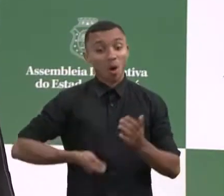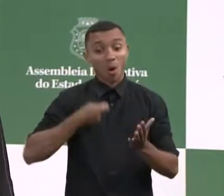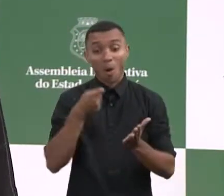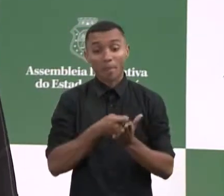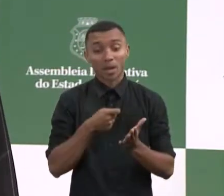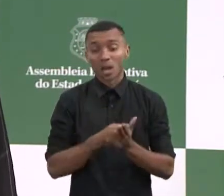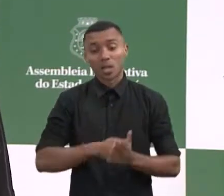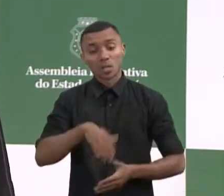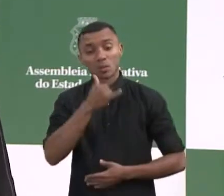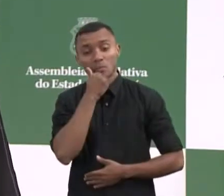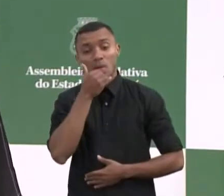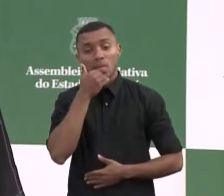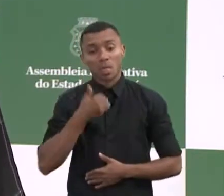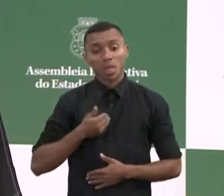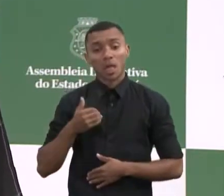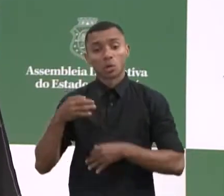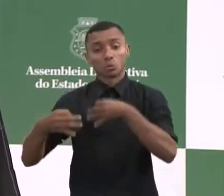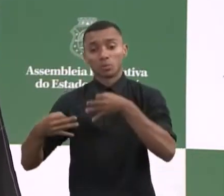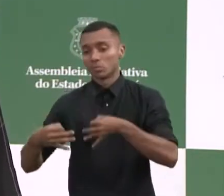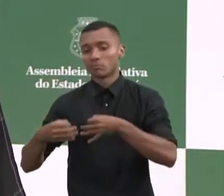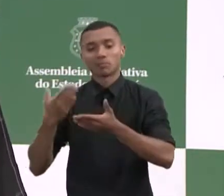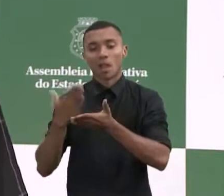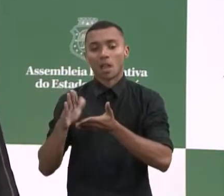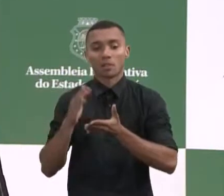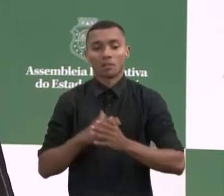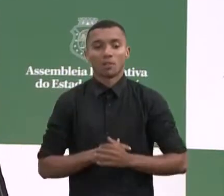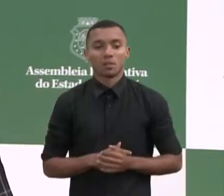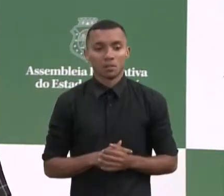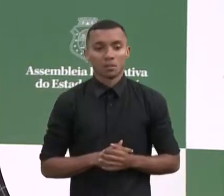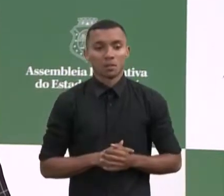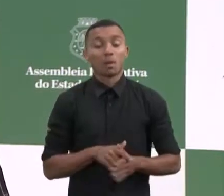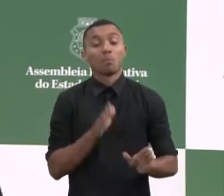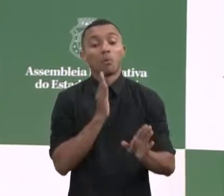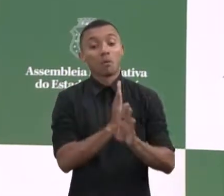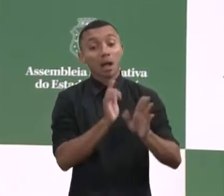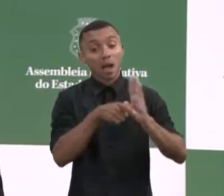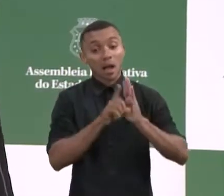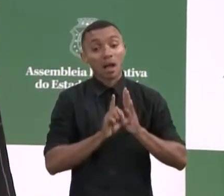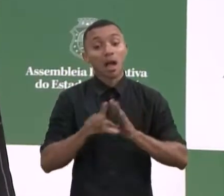não adianta você procurar justiça para isso, porque houve o